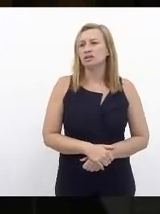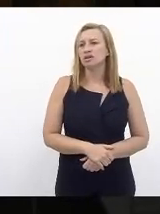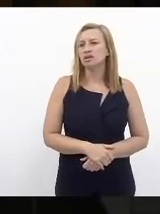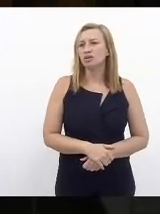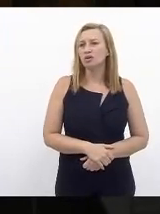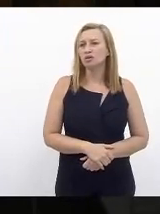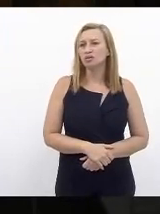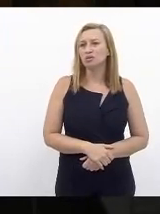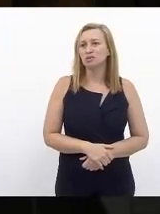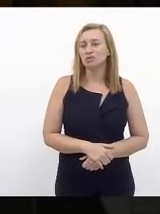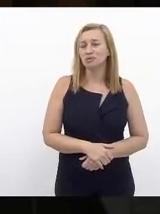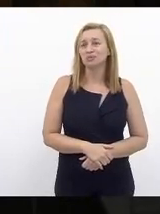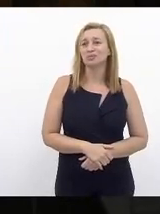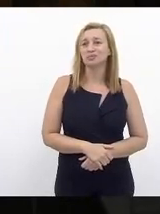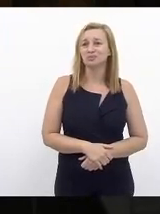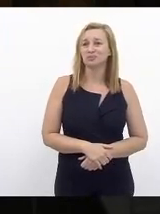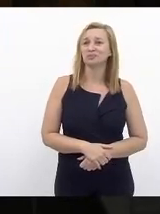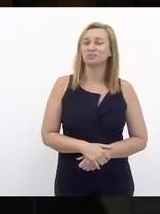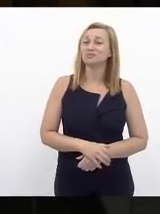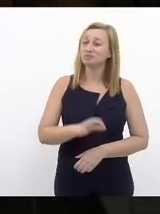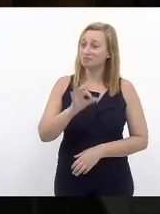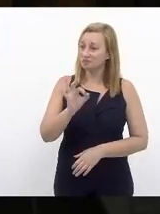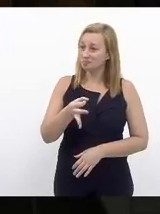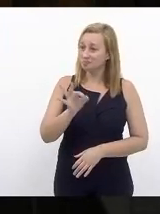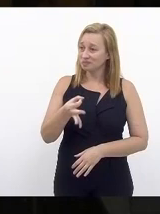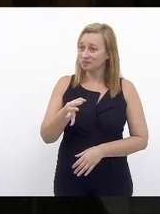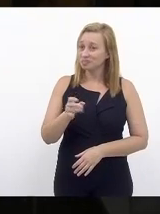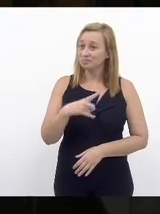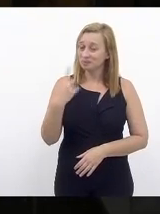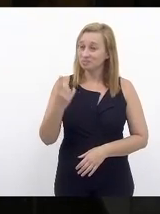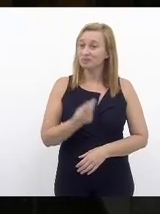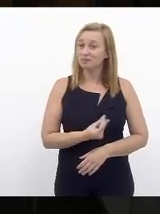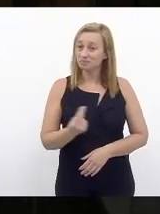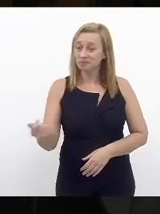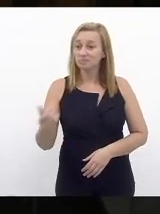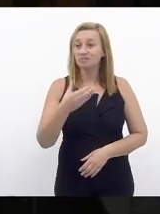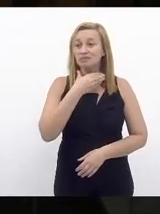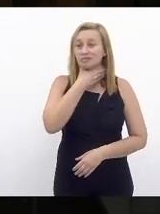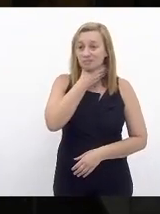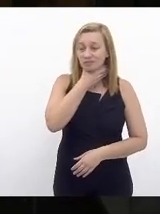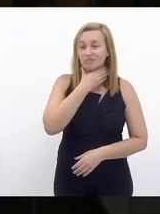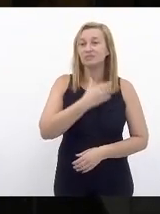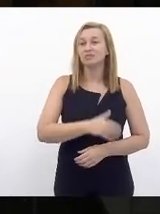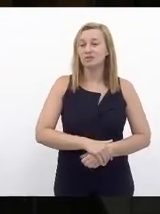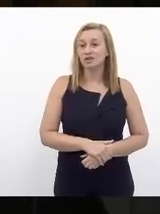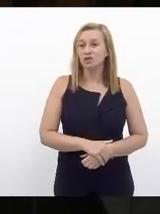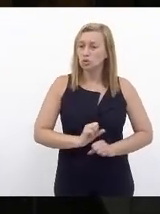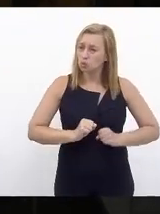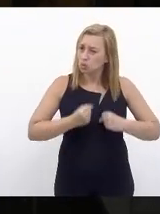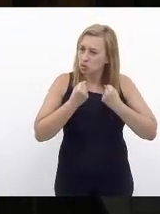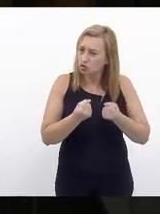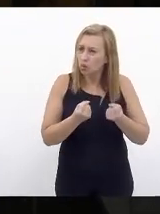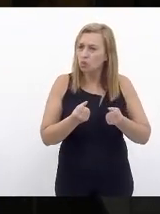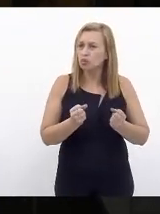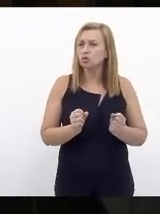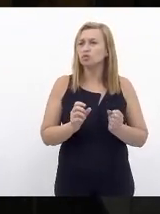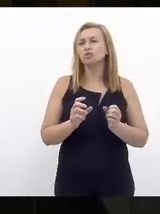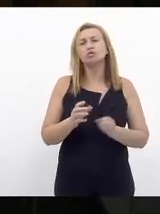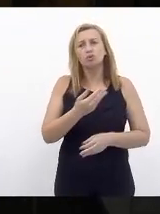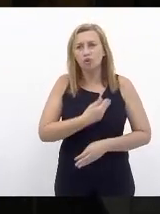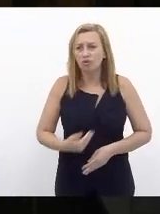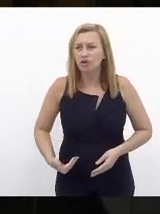otimista inveterado, tenho a mais absoluta convicção que a gente vai sair dessa crise num esforço conjugado dos